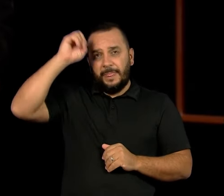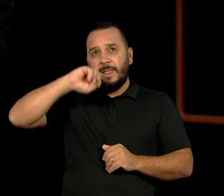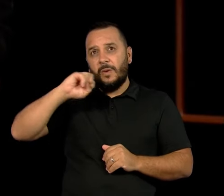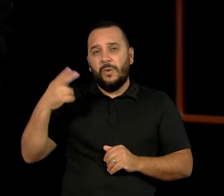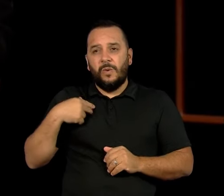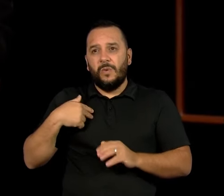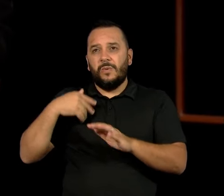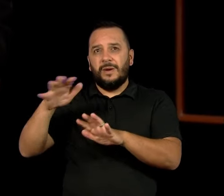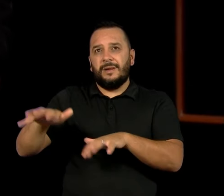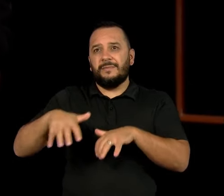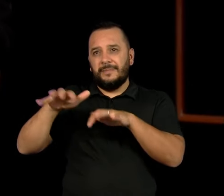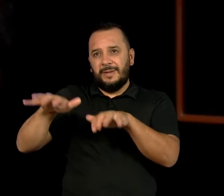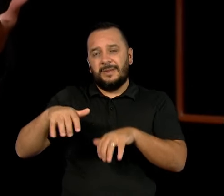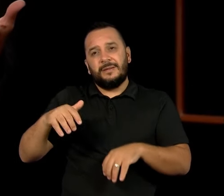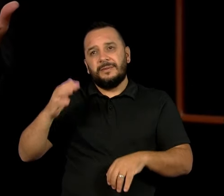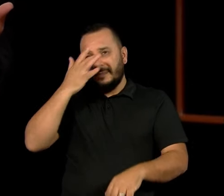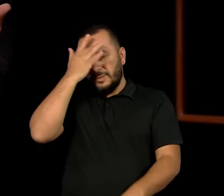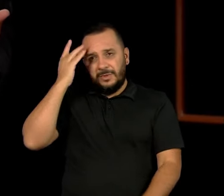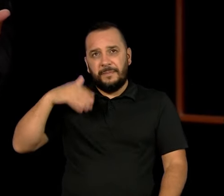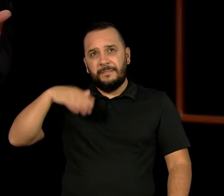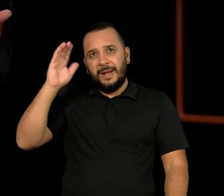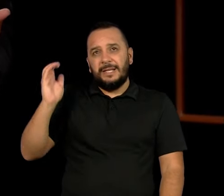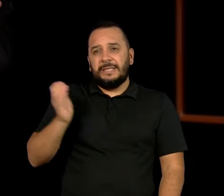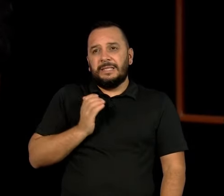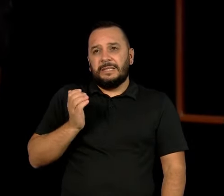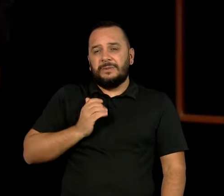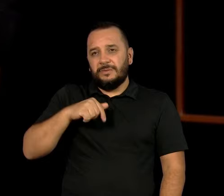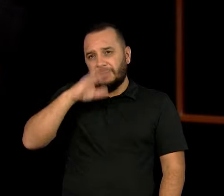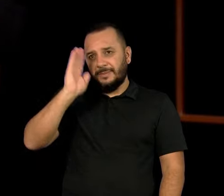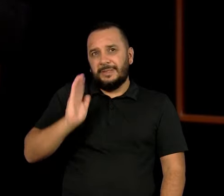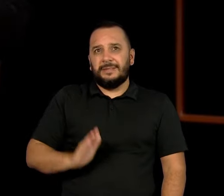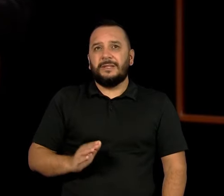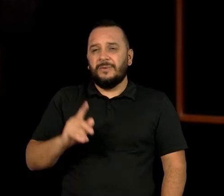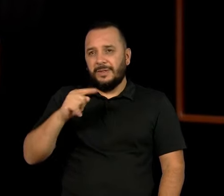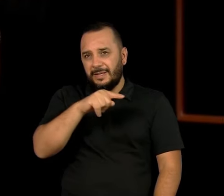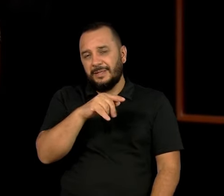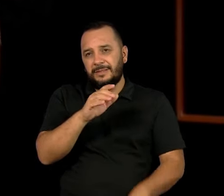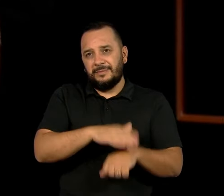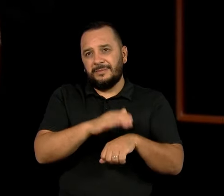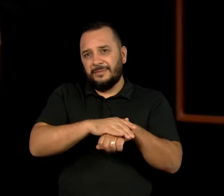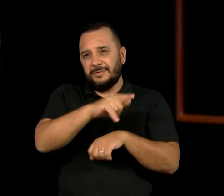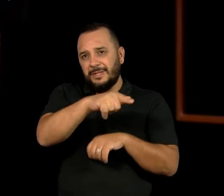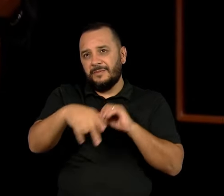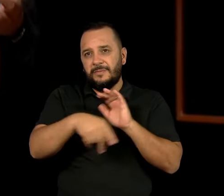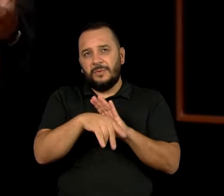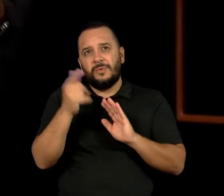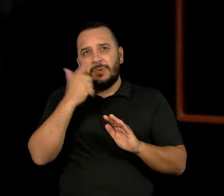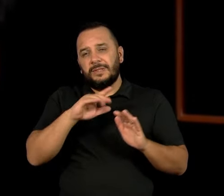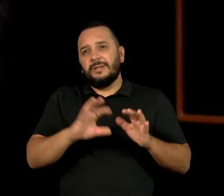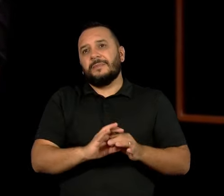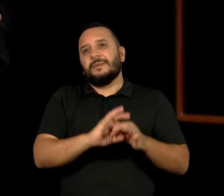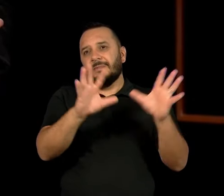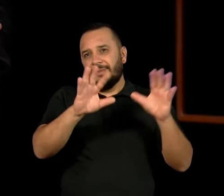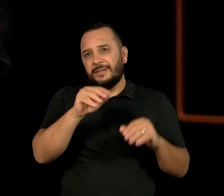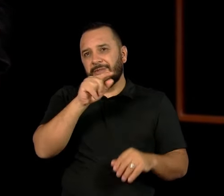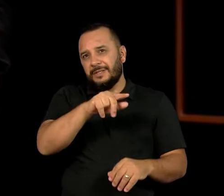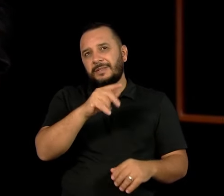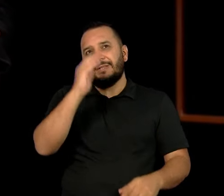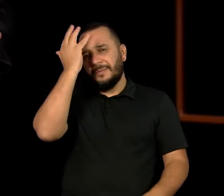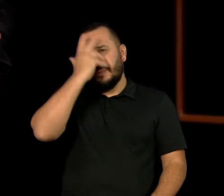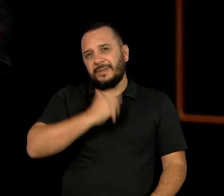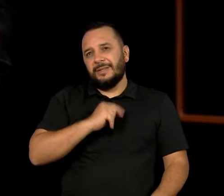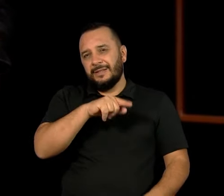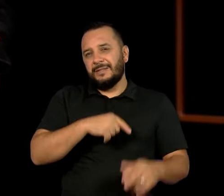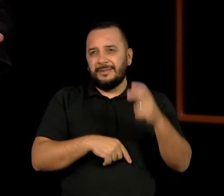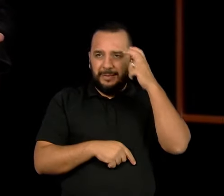homens mais ricos do Brasil. Eles eram agentes da própria liberdade, eles eram enaltecidos por sua beleza, por sua